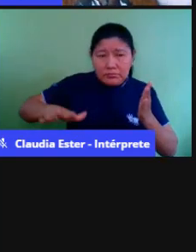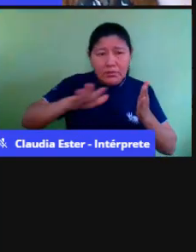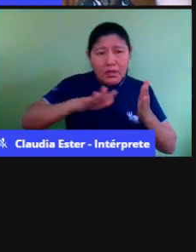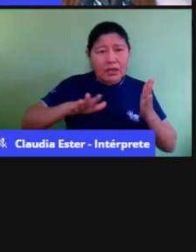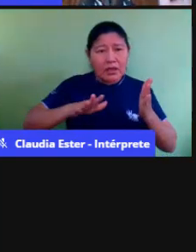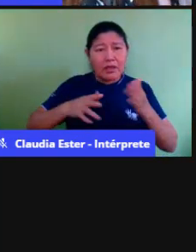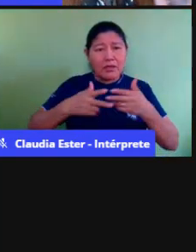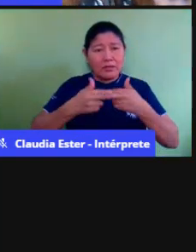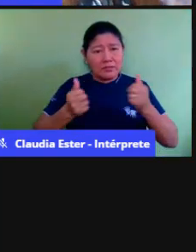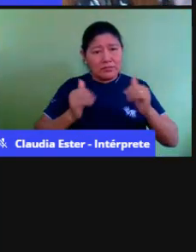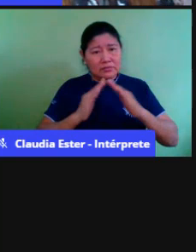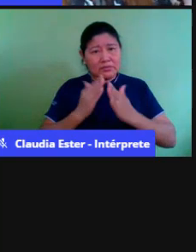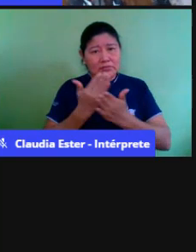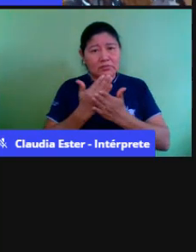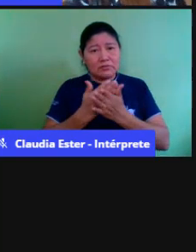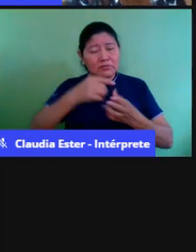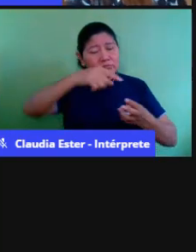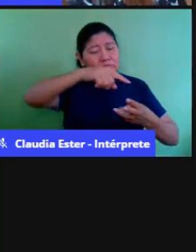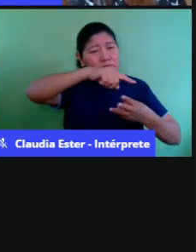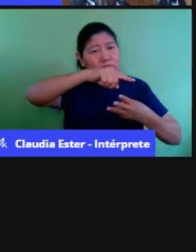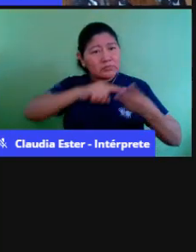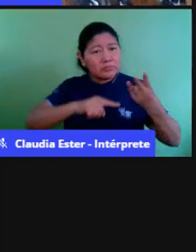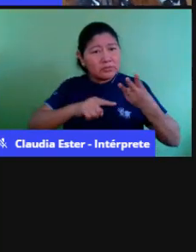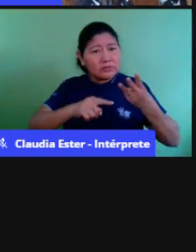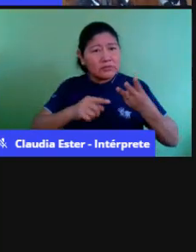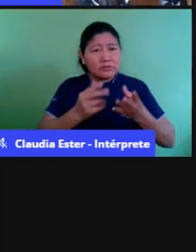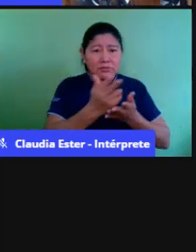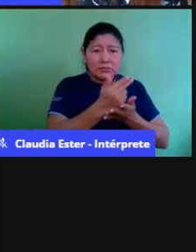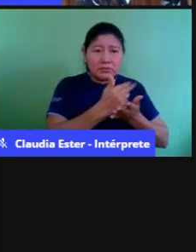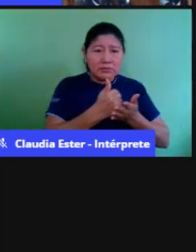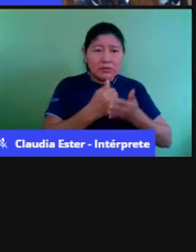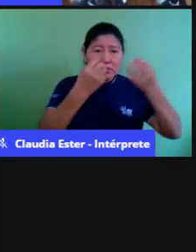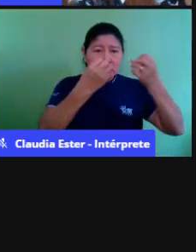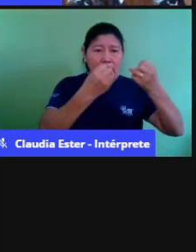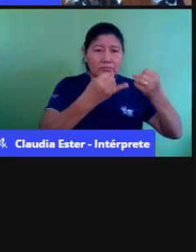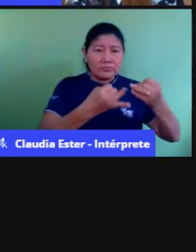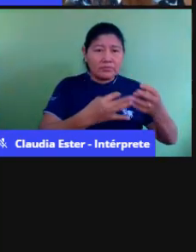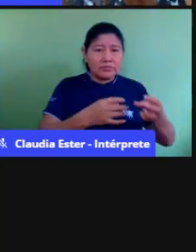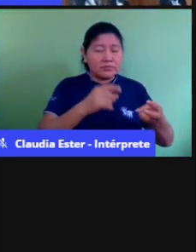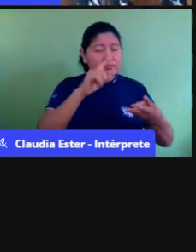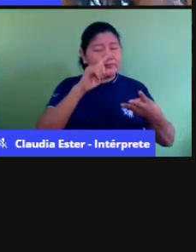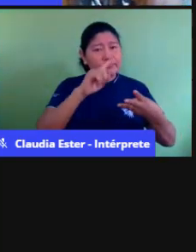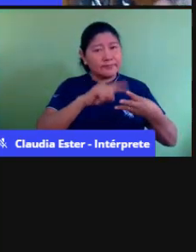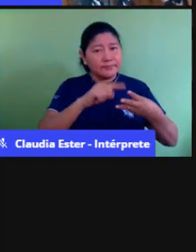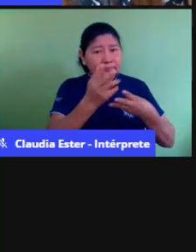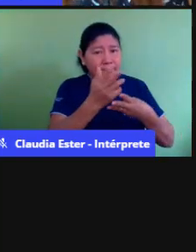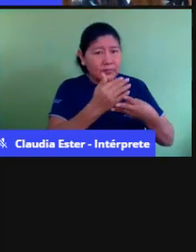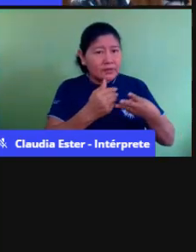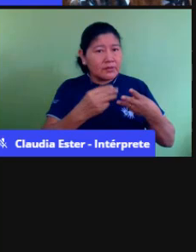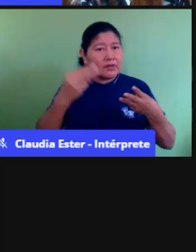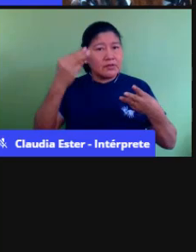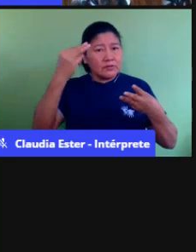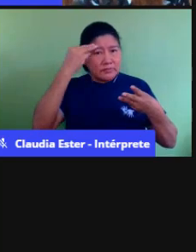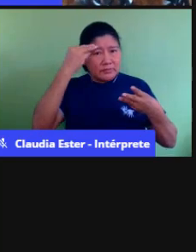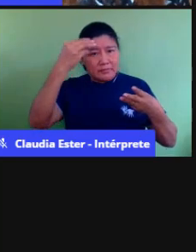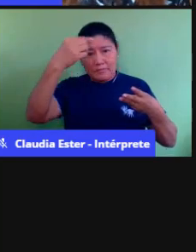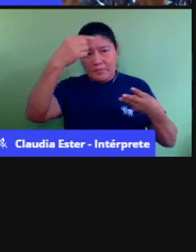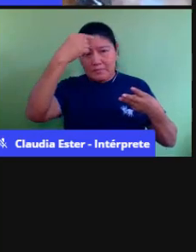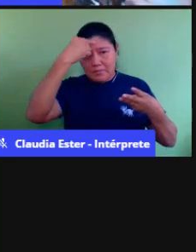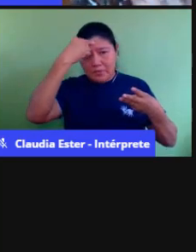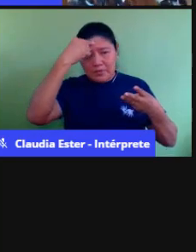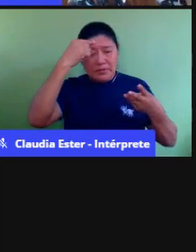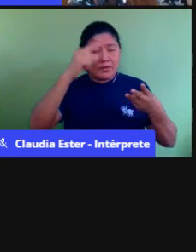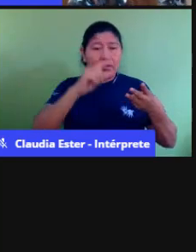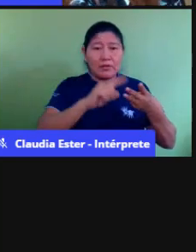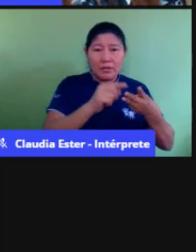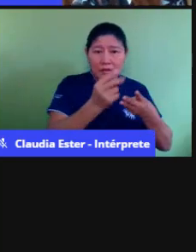falar sobre 3 tipos: o desenho de memória, o desenho de imaginação e o desenho de observação. Existem muitas outras propostas, como